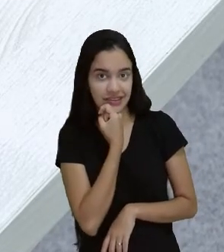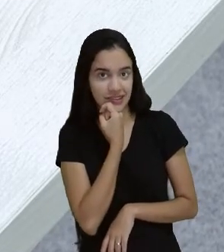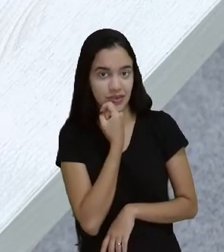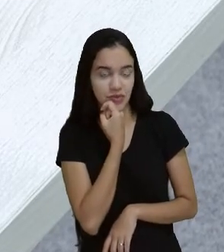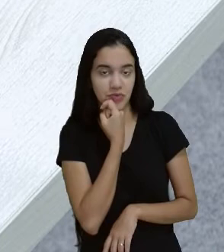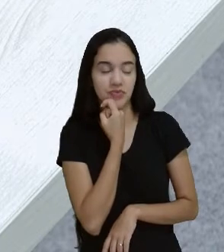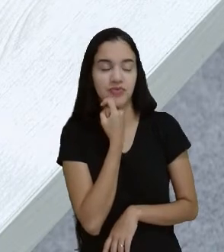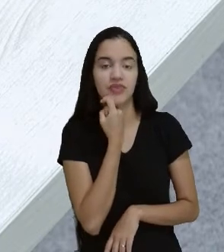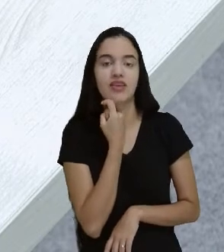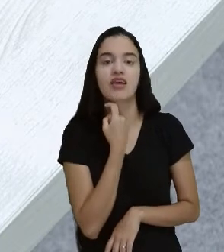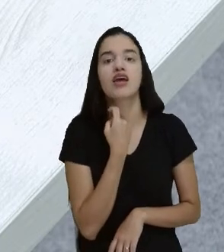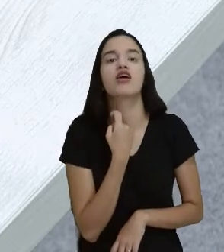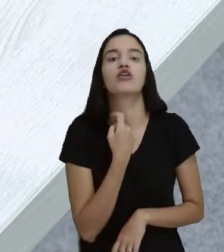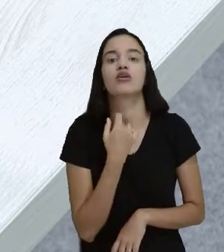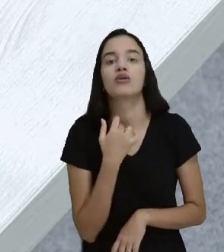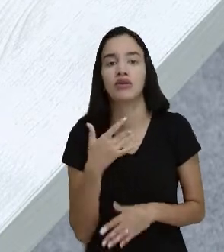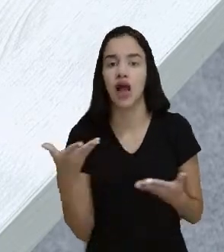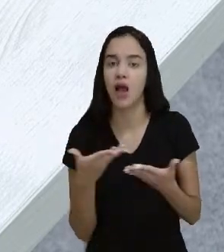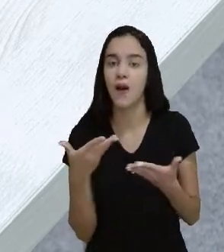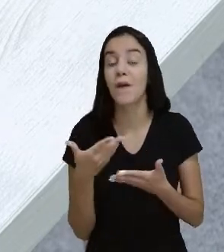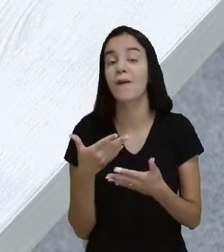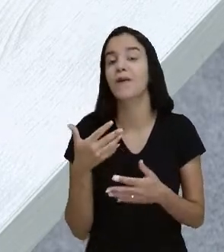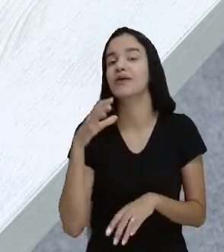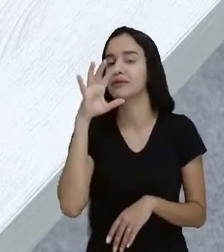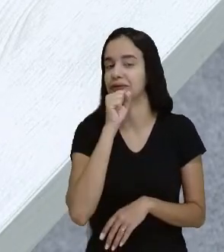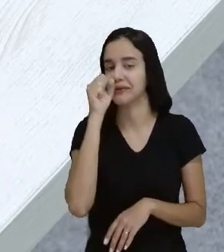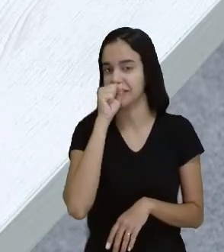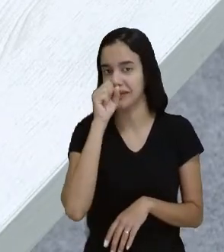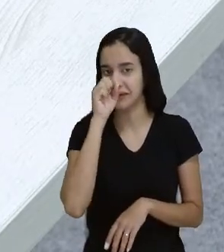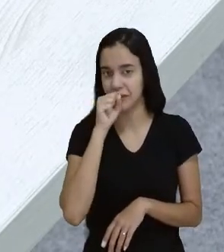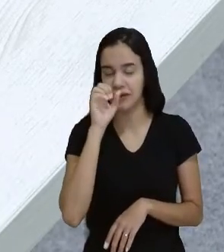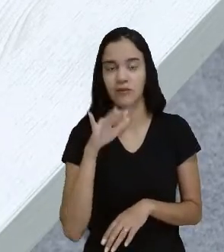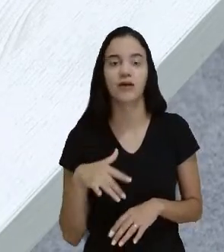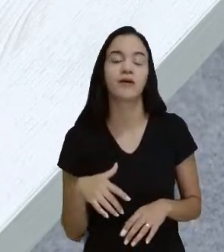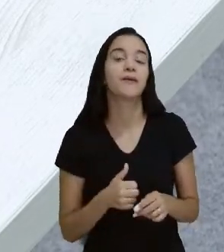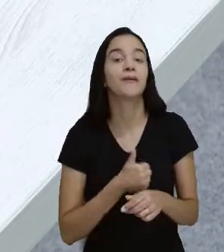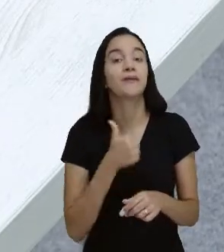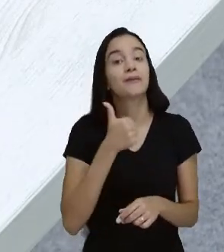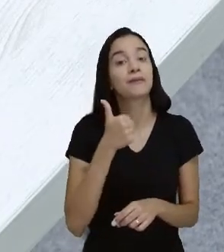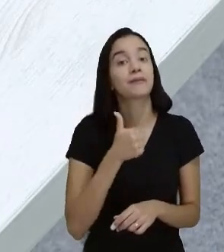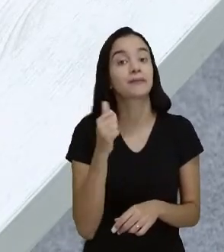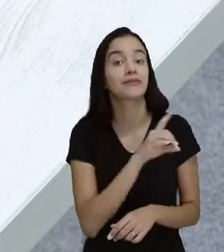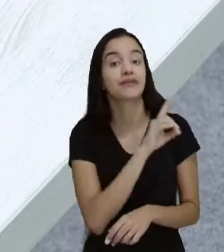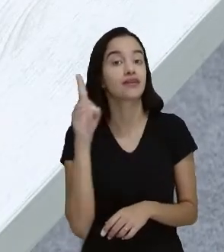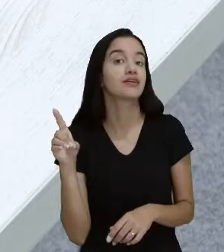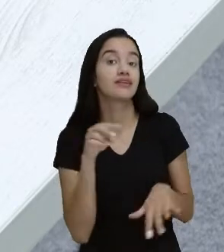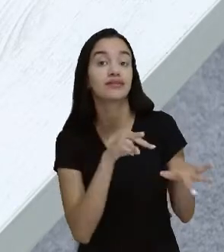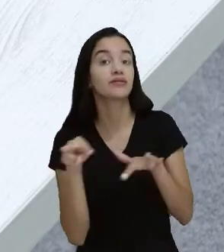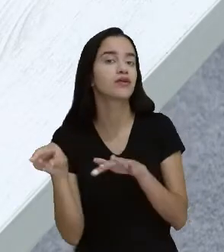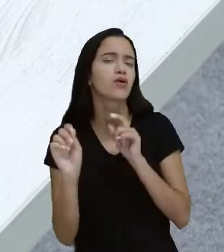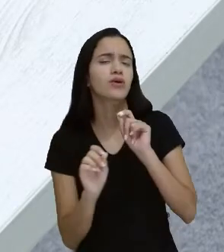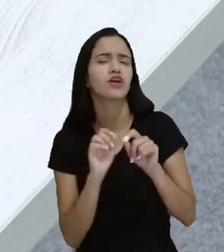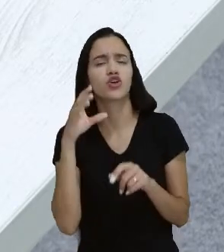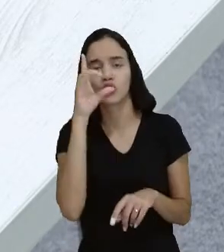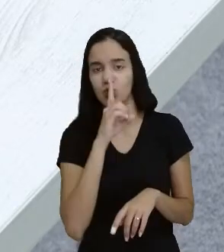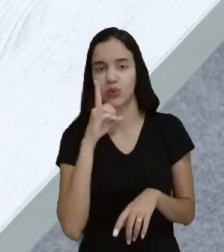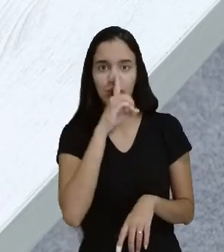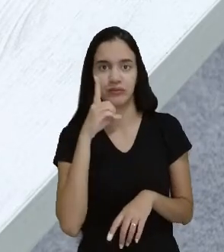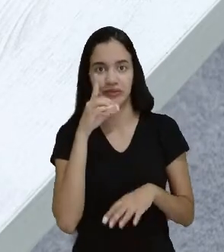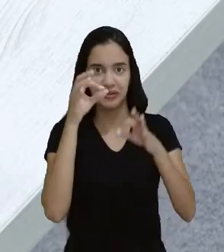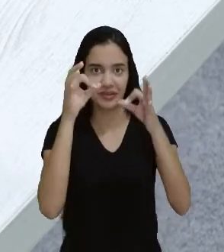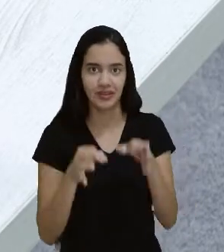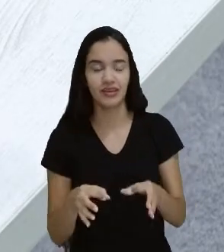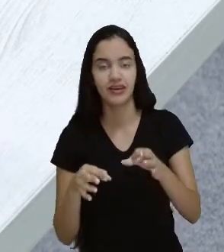sexta. E o terceiro S, que é do sábado. Então, o primeiro dia da semana é o domingo e o último dia da semana, o sábado, tá